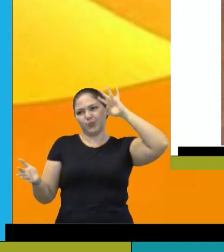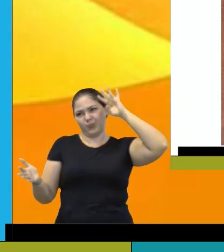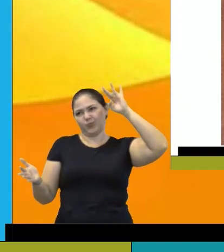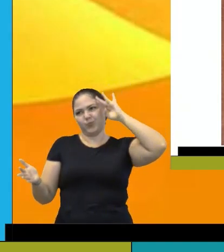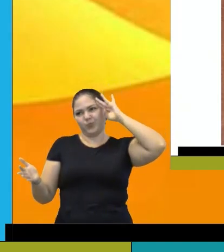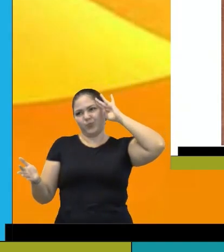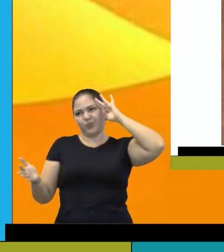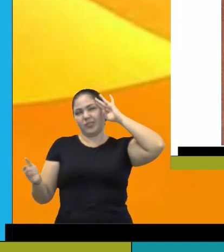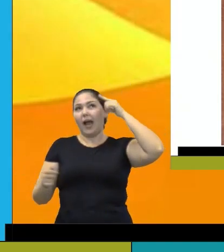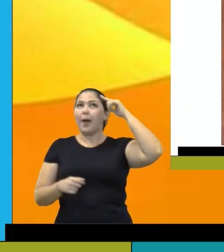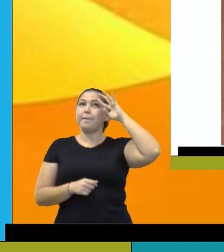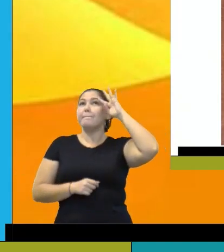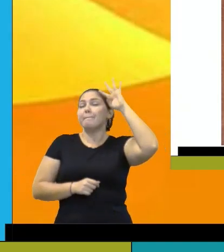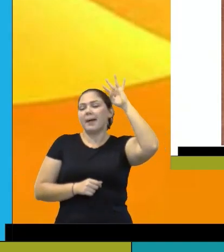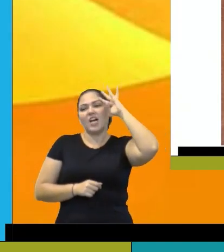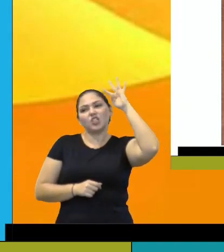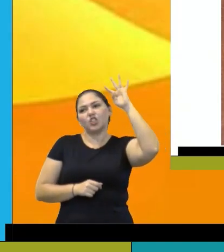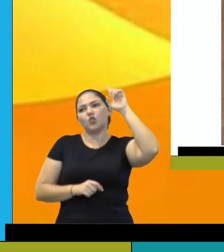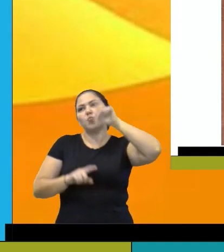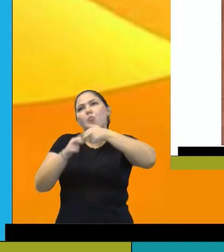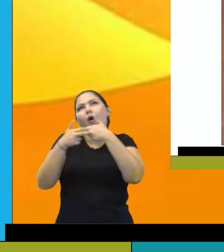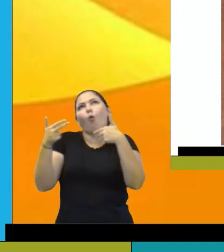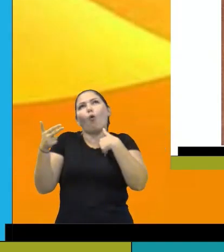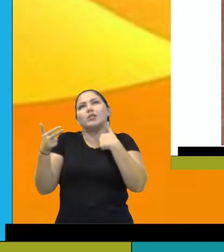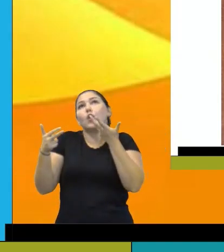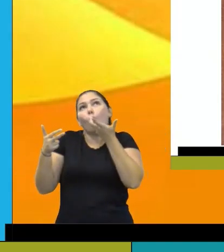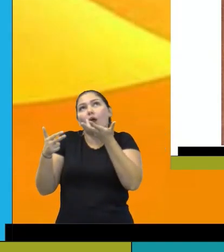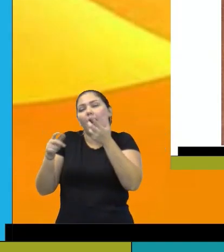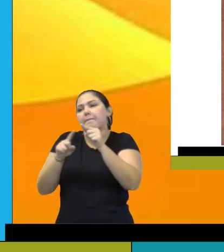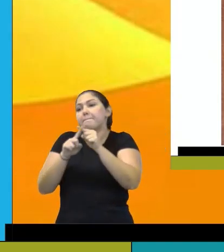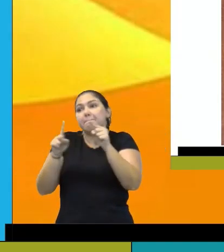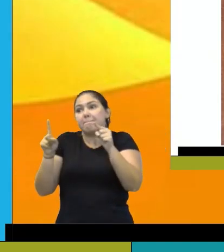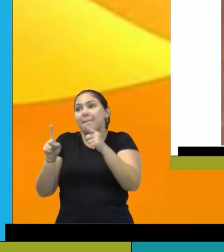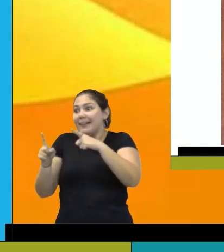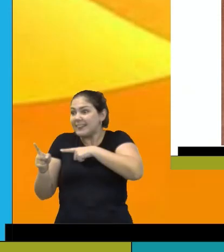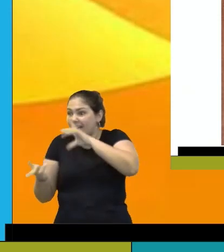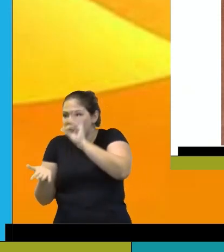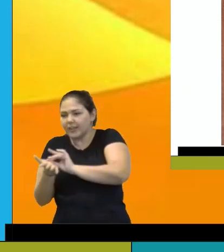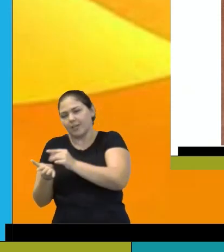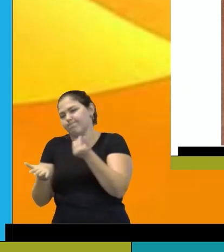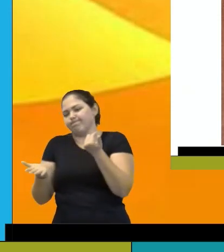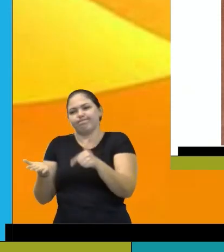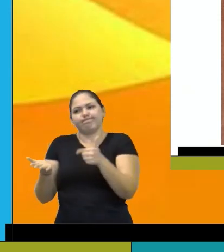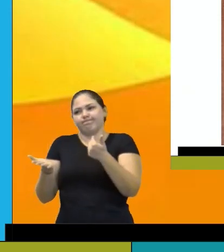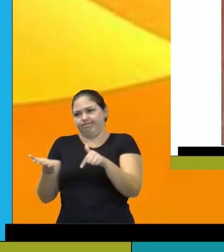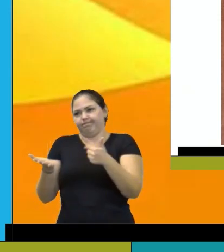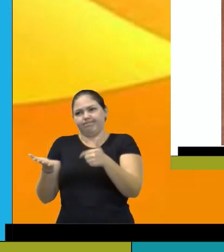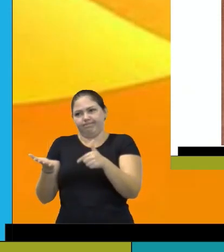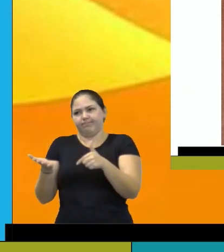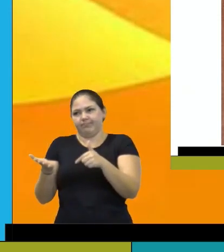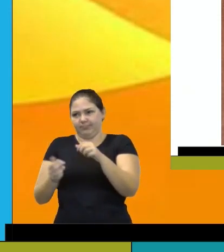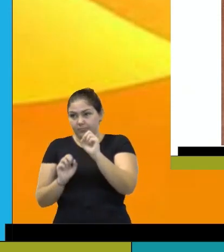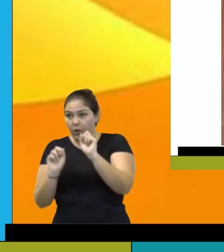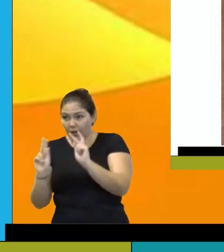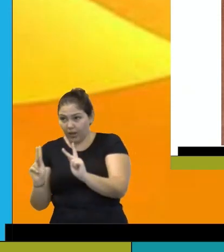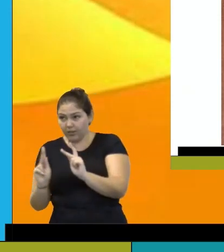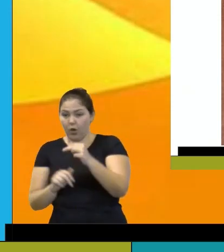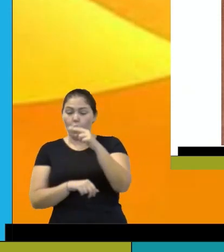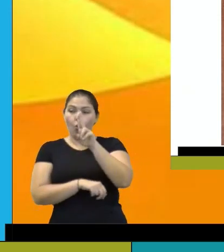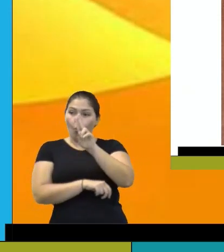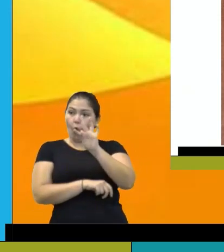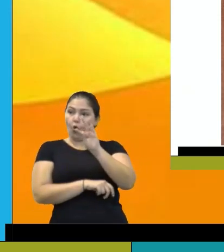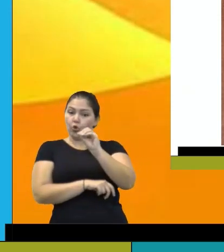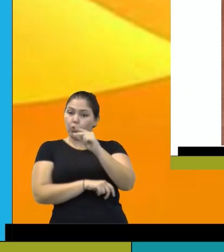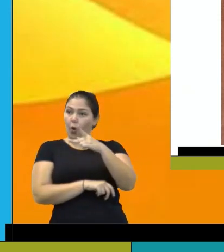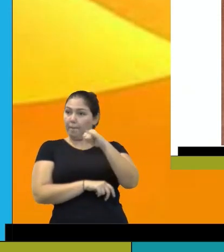uma realidade inexistente. Quando eu falo de uma utopia, eu estou falando, portanto, de um idealismo.